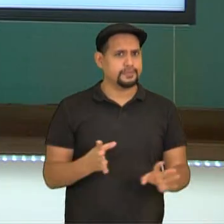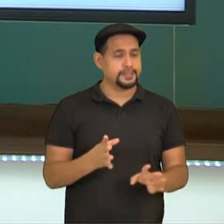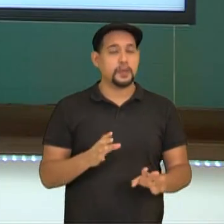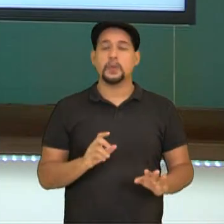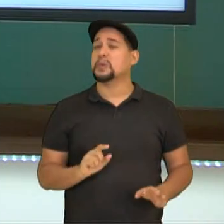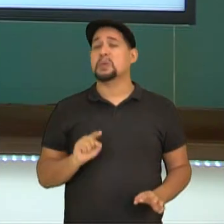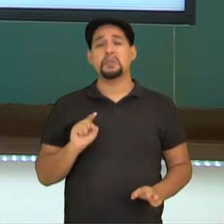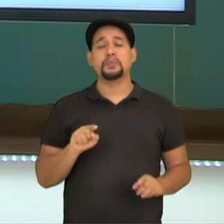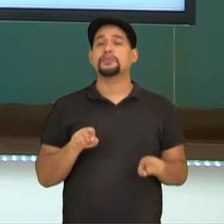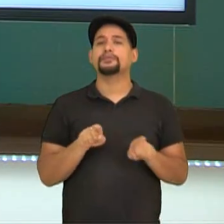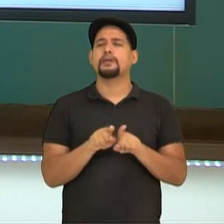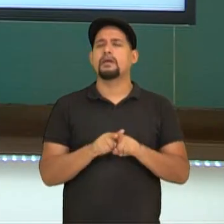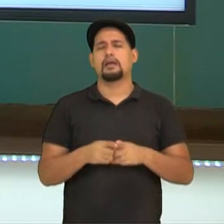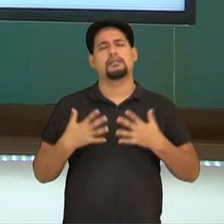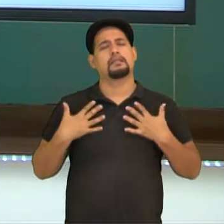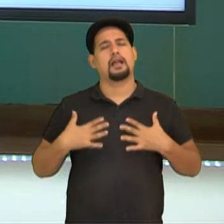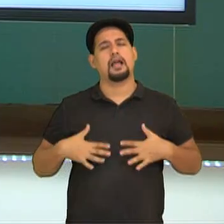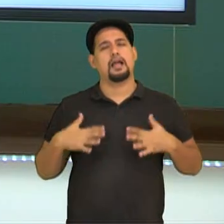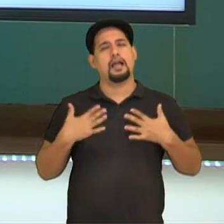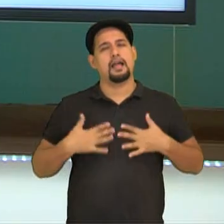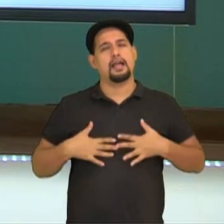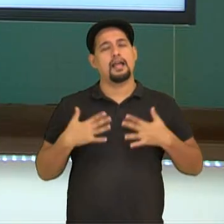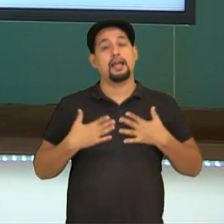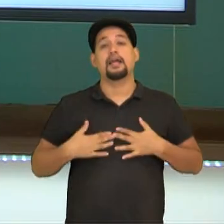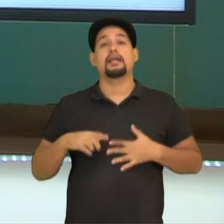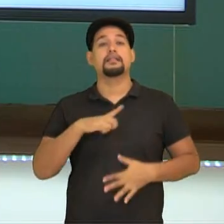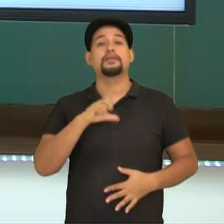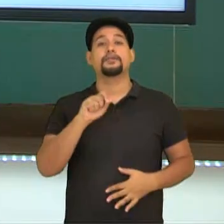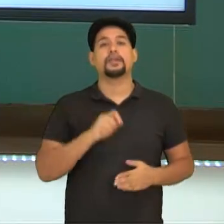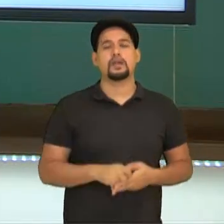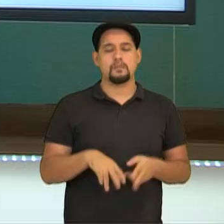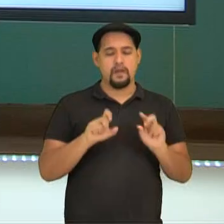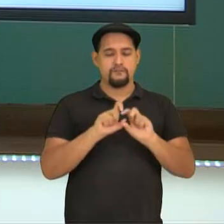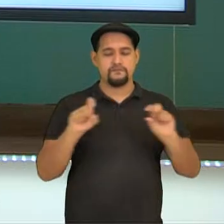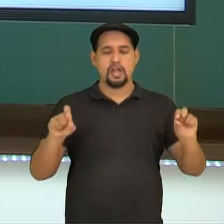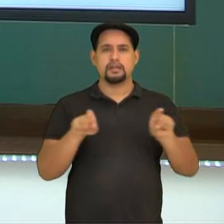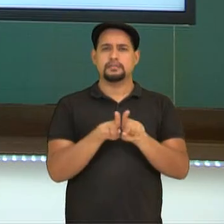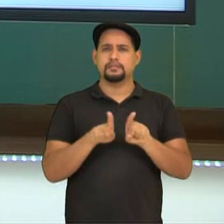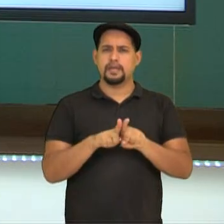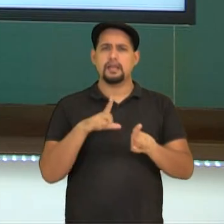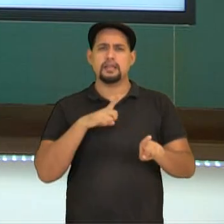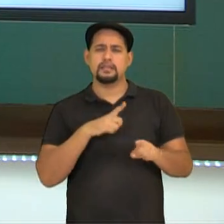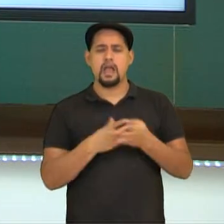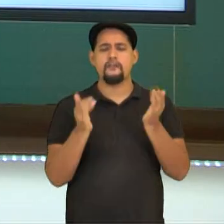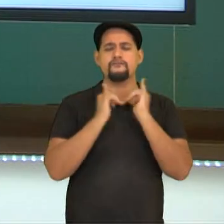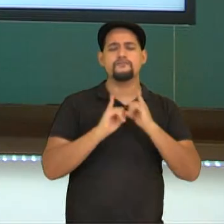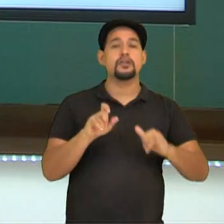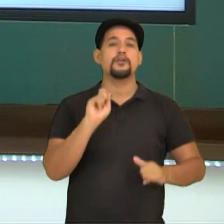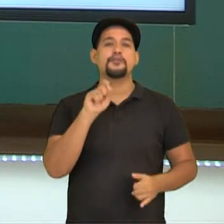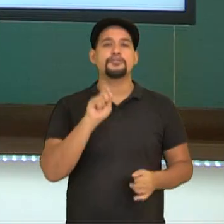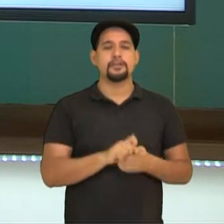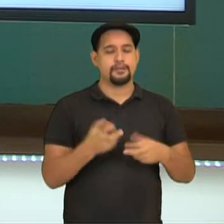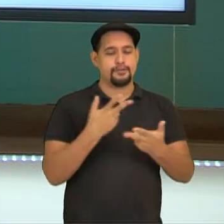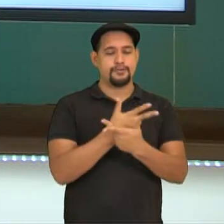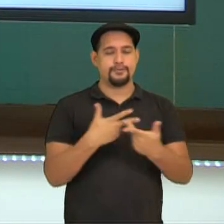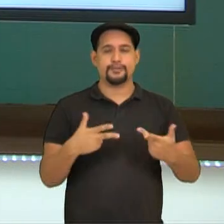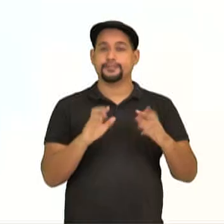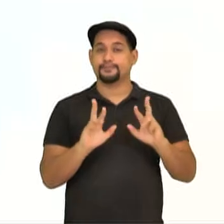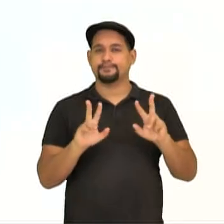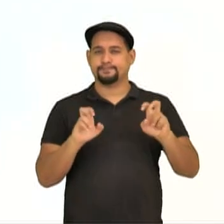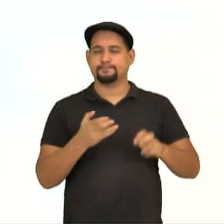Ponto. Muito tranquilo, né? Olha, nós temos aqui uma frase declarativa, está informando algo a esse